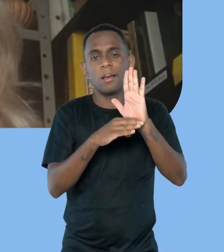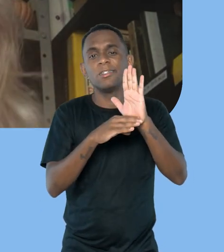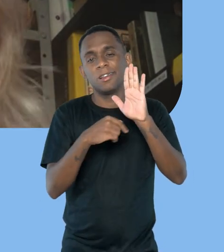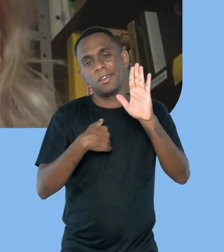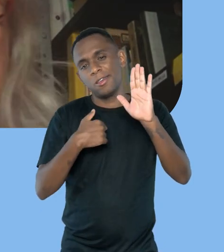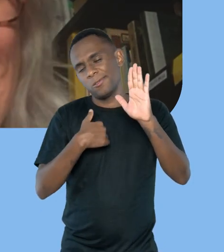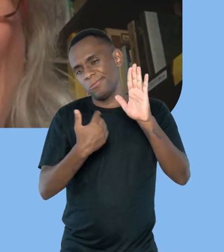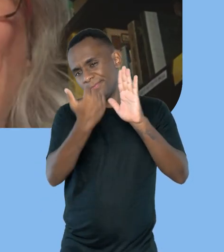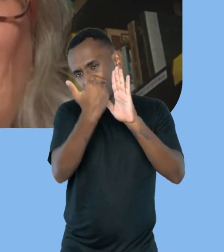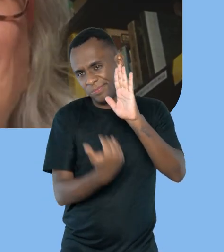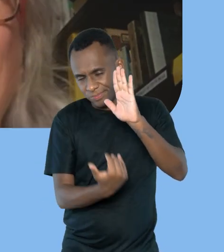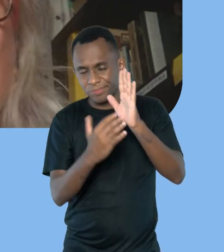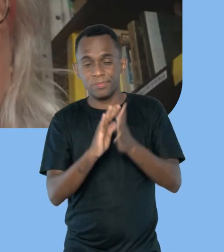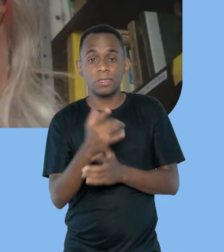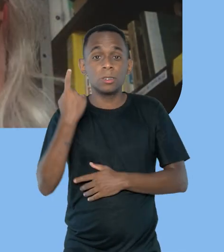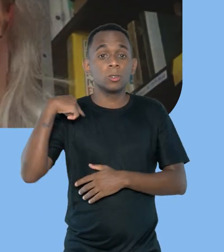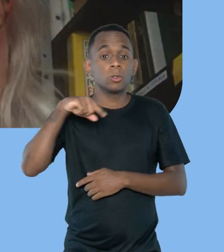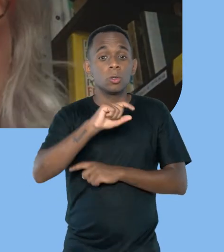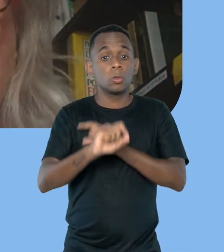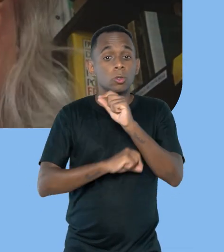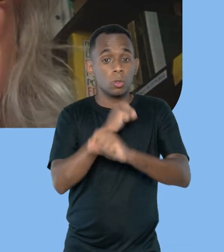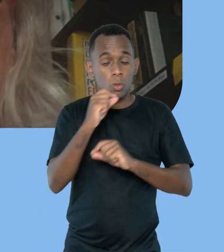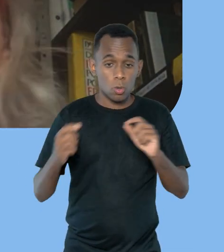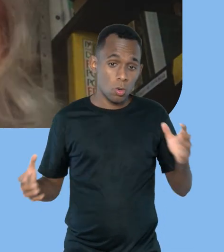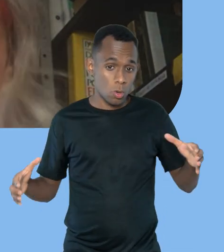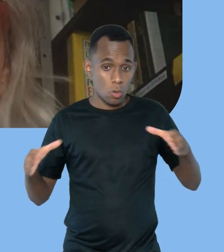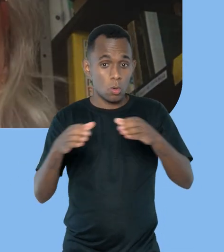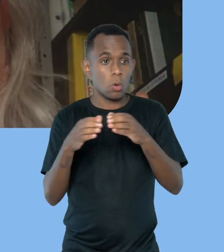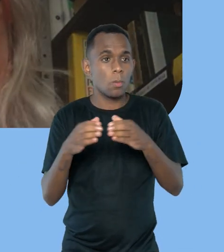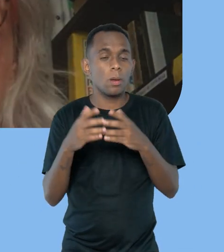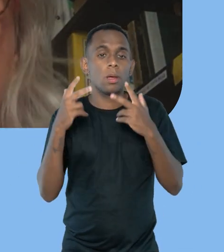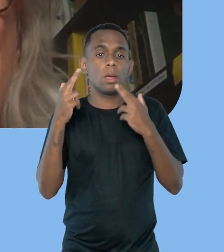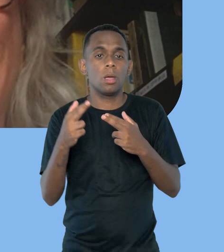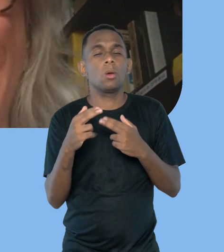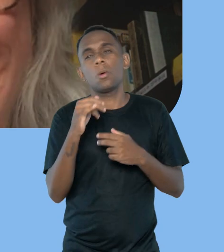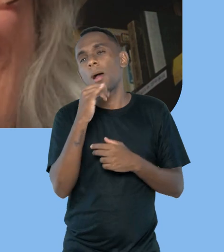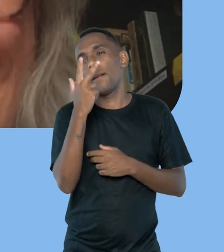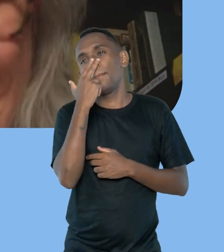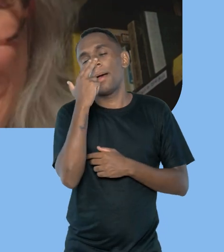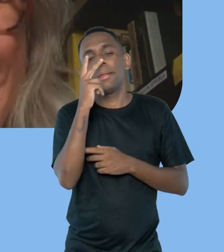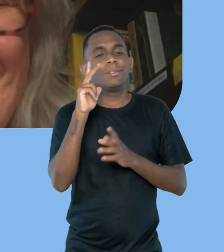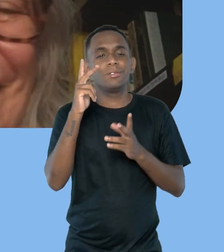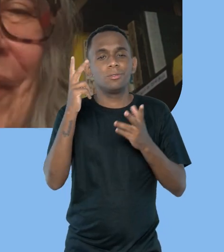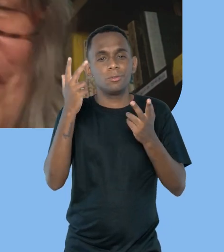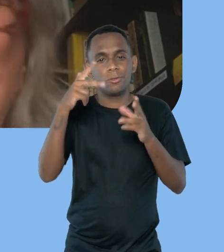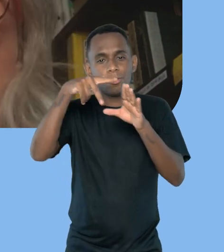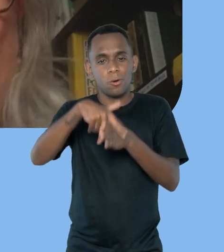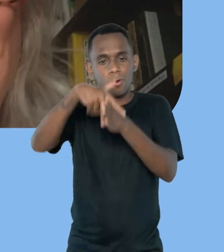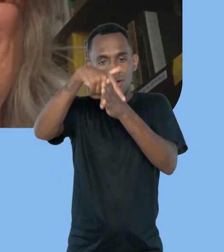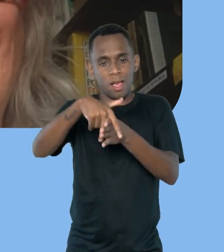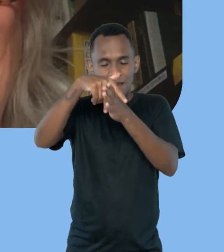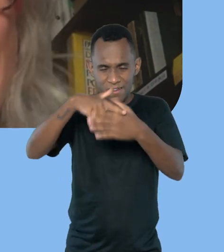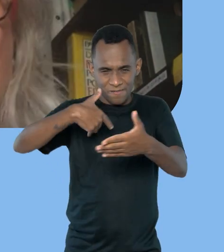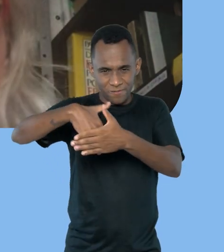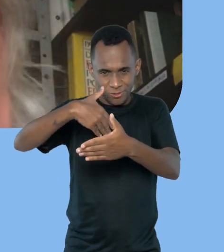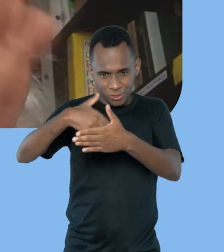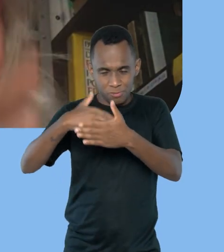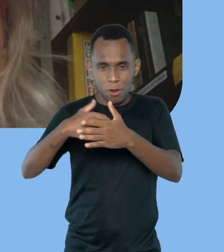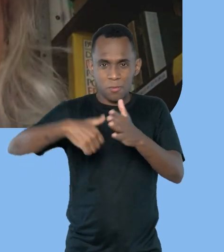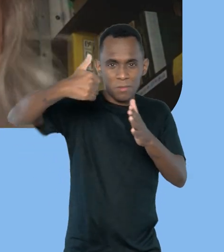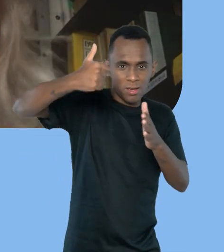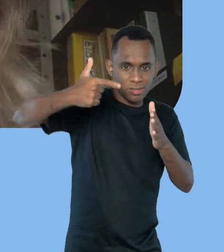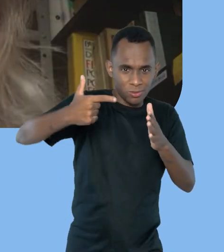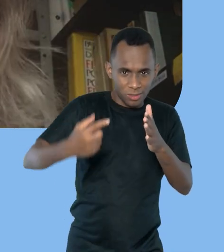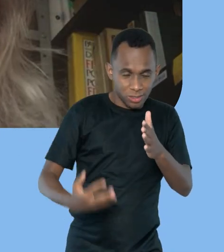Nós somos G4, assim. Essa turma, é igual aqueles cavalinhos do futebol. A gente